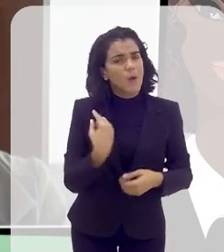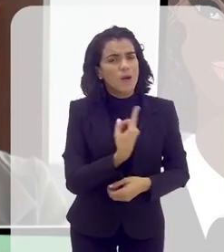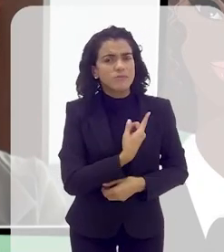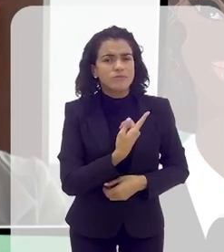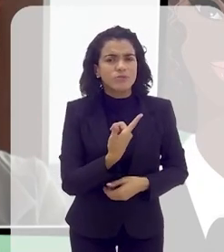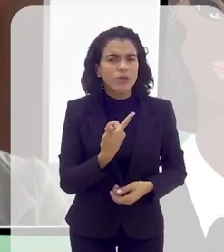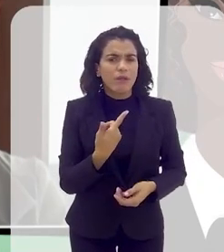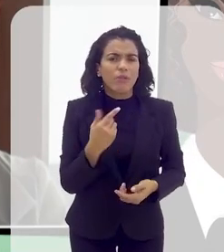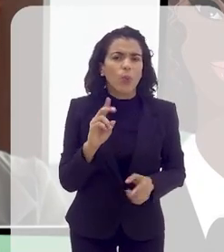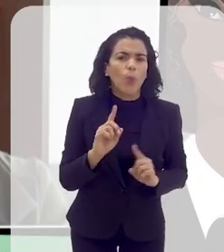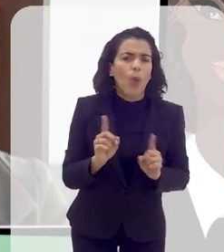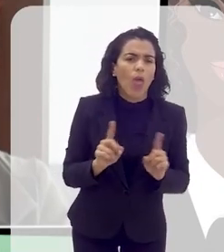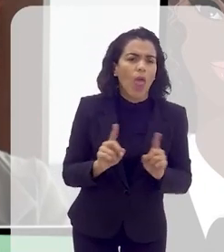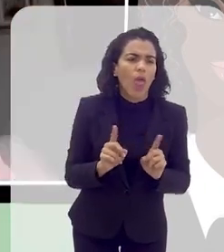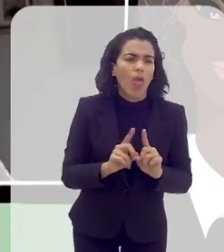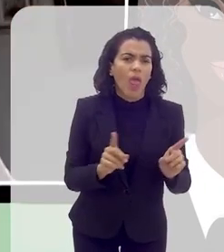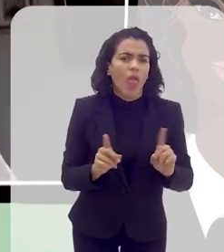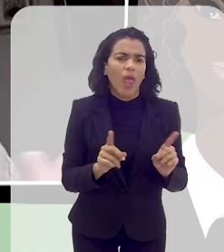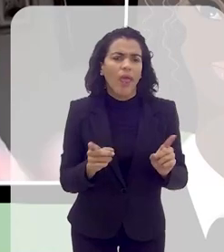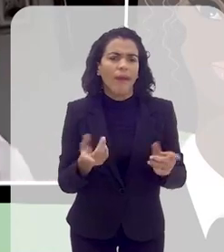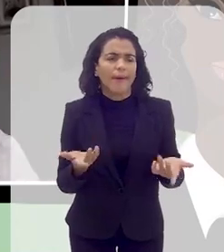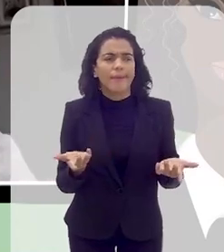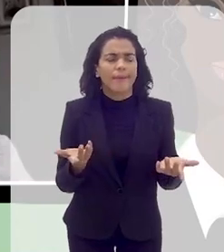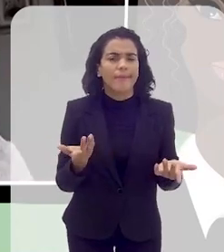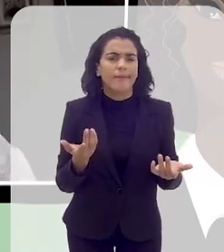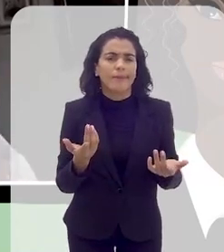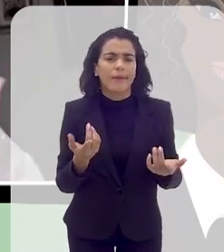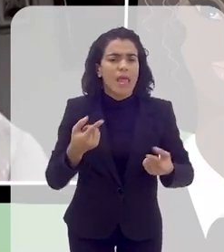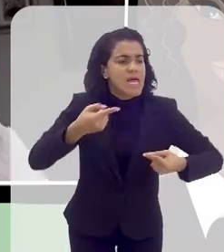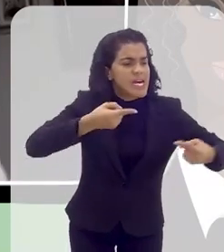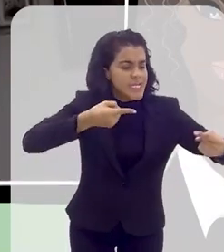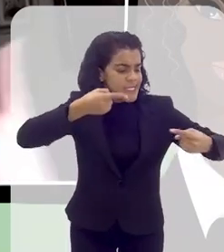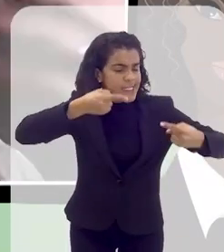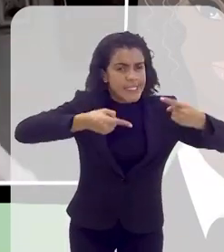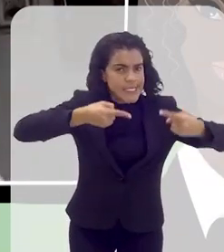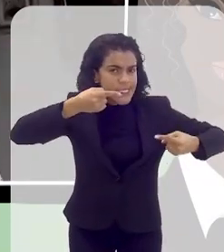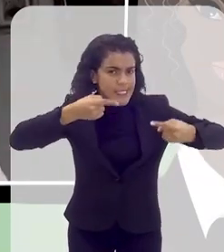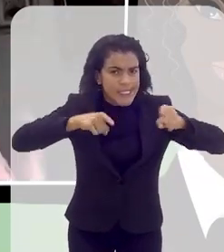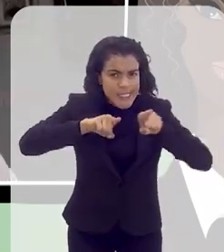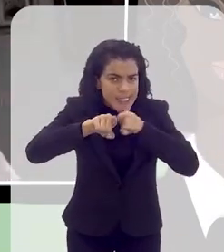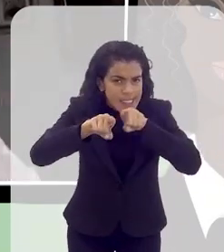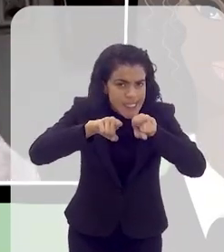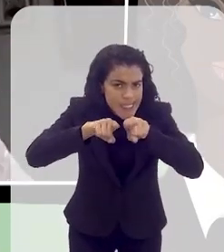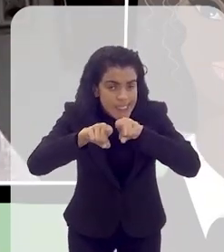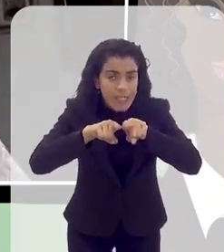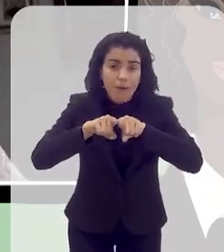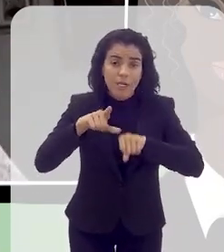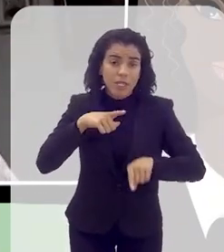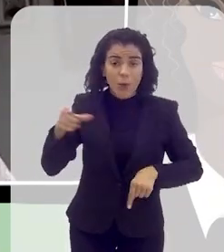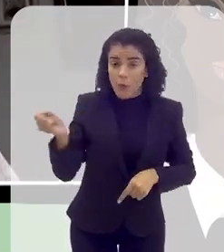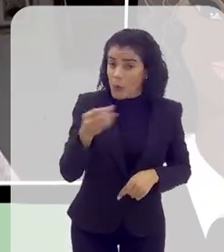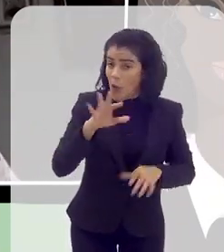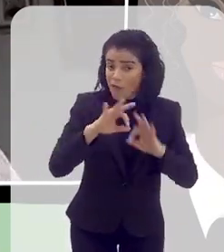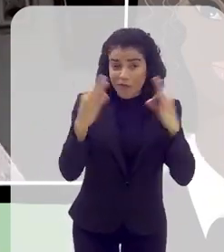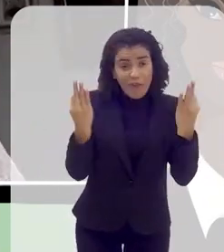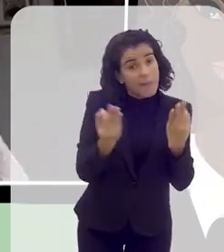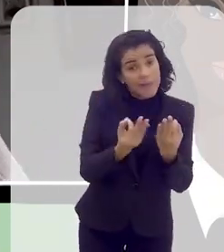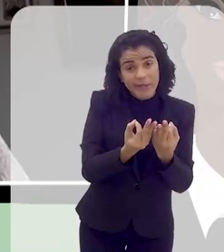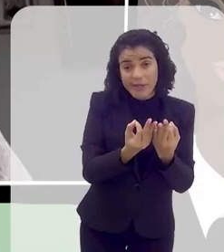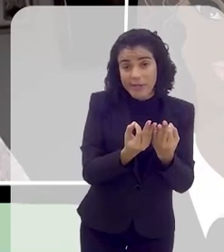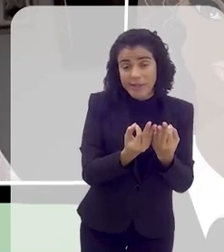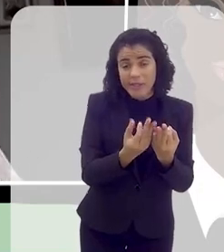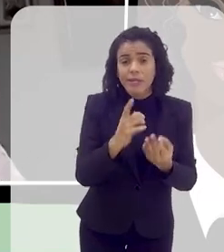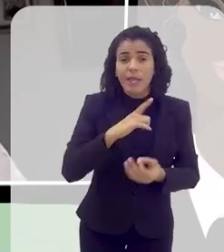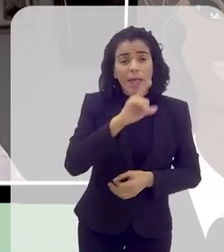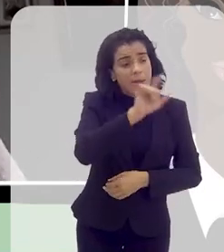legal. Então a gente não tá ali para, né, concorrer com ninguém, mas existe um novo núcleo familiar e